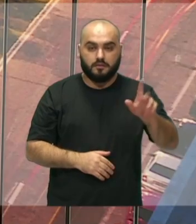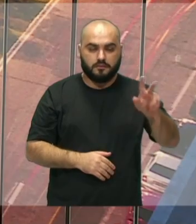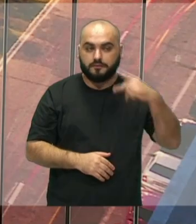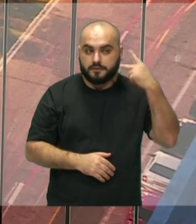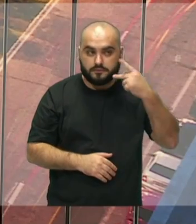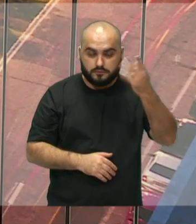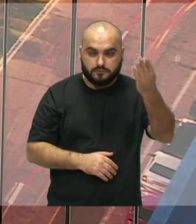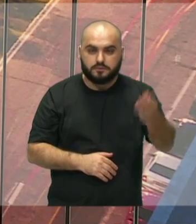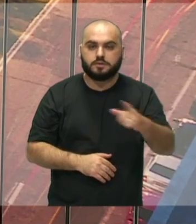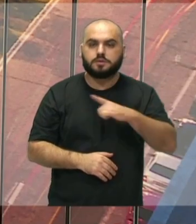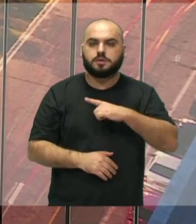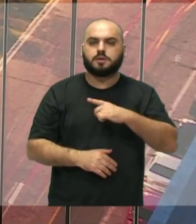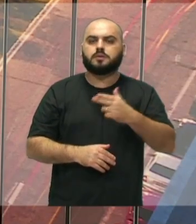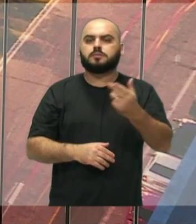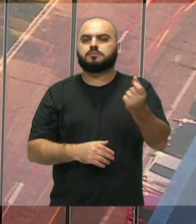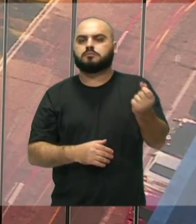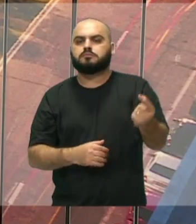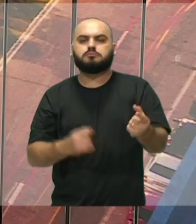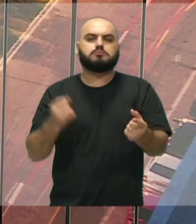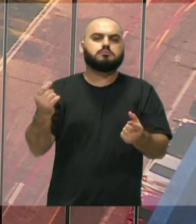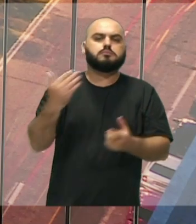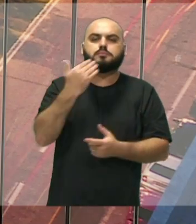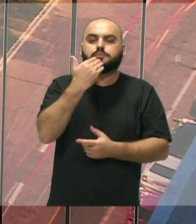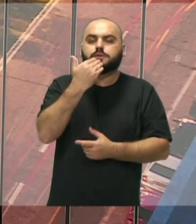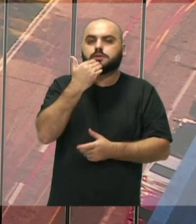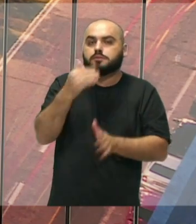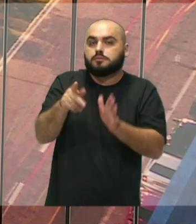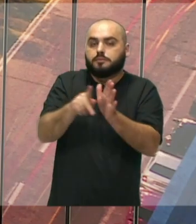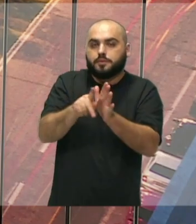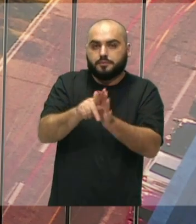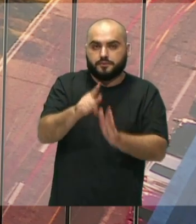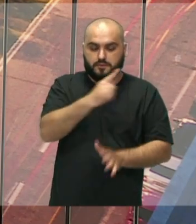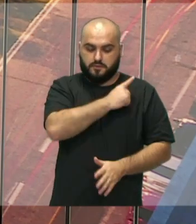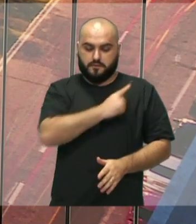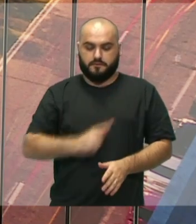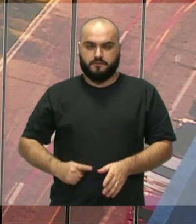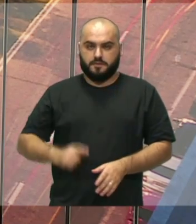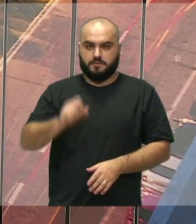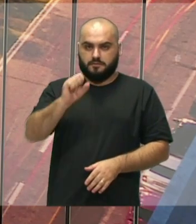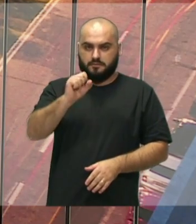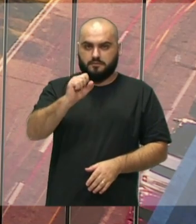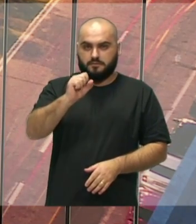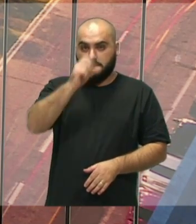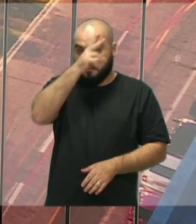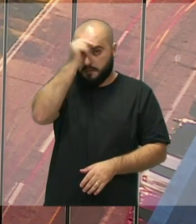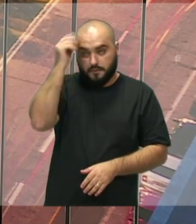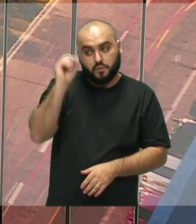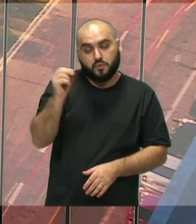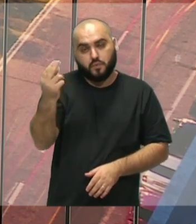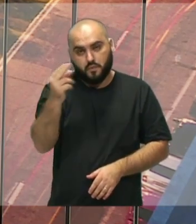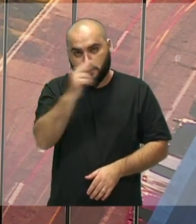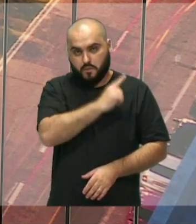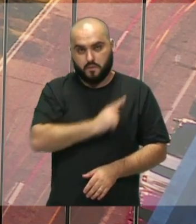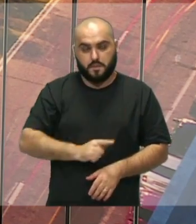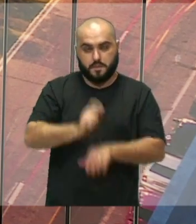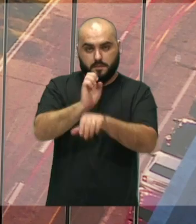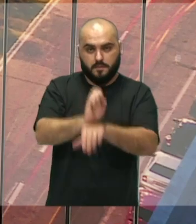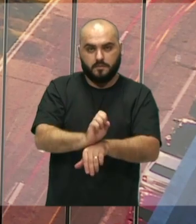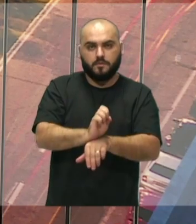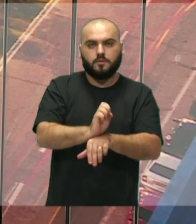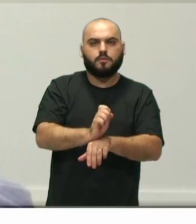propondo ao governo medidas que possam auxiliar, pelo menos incentivar e